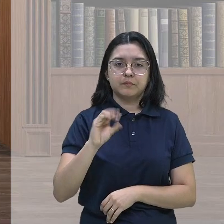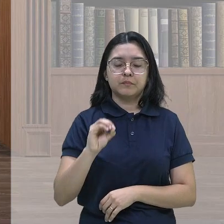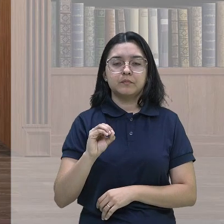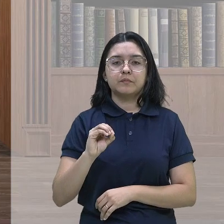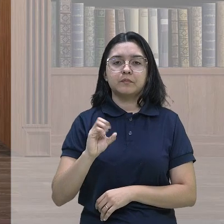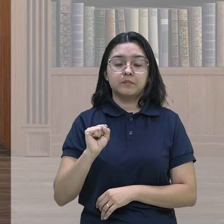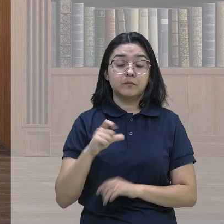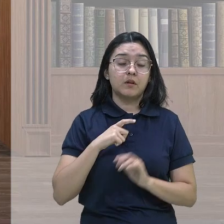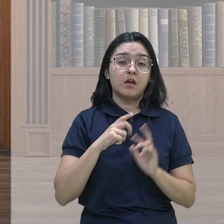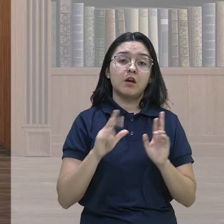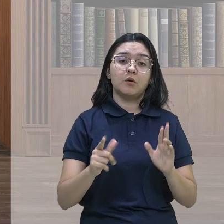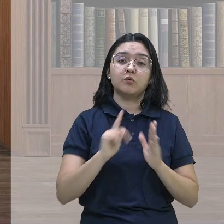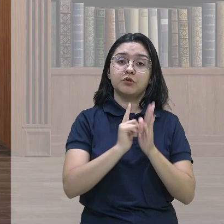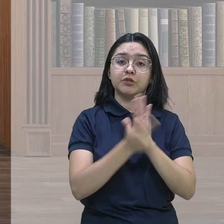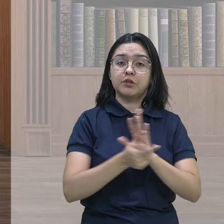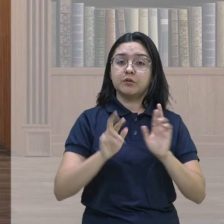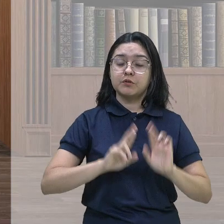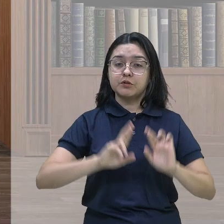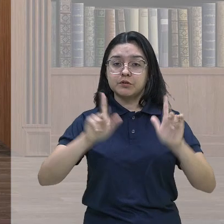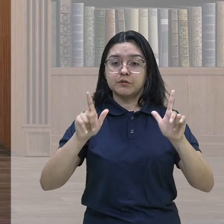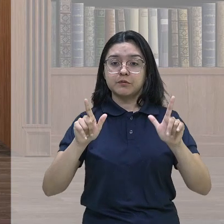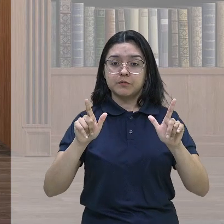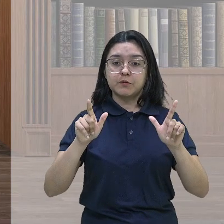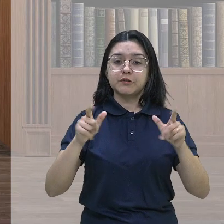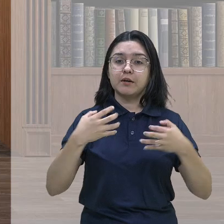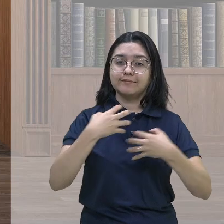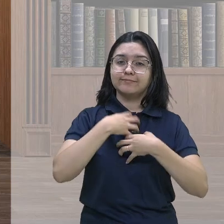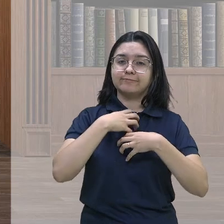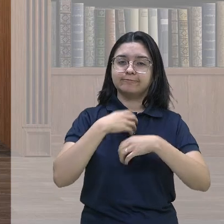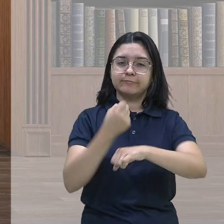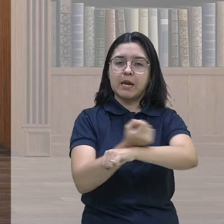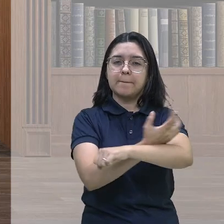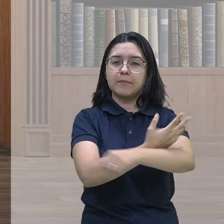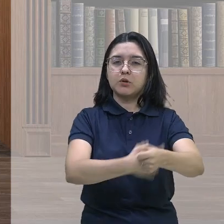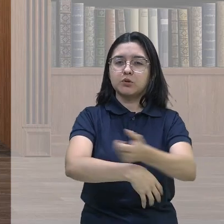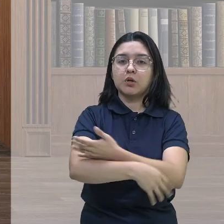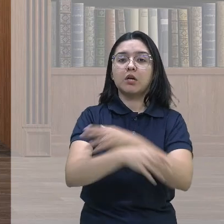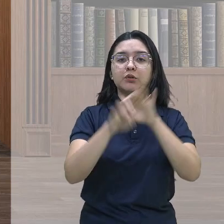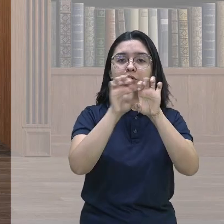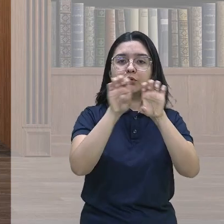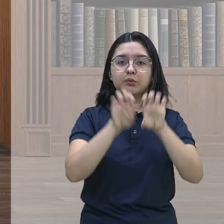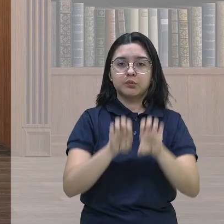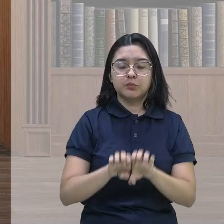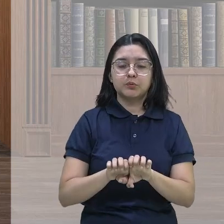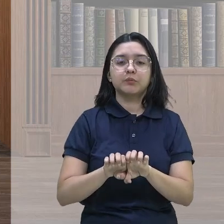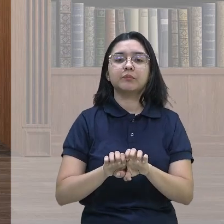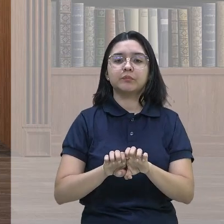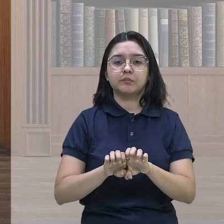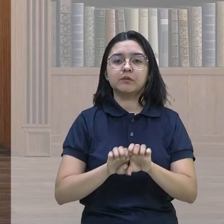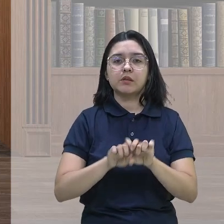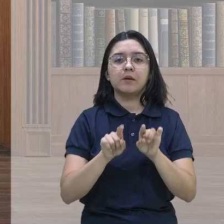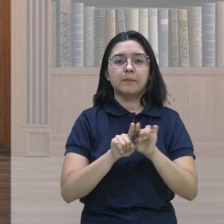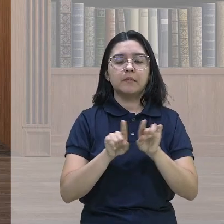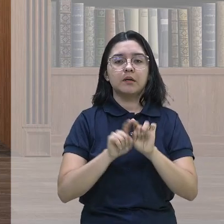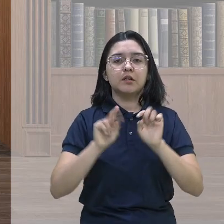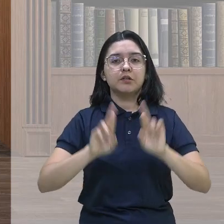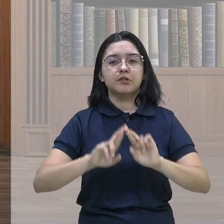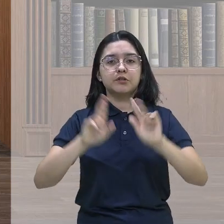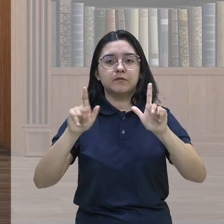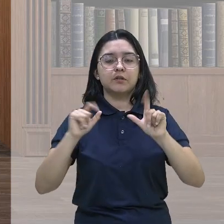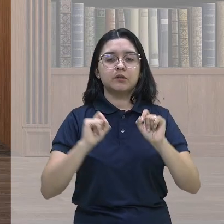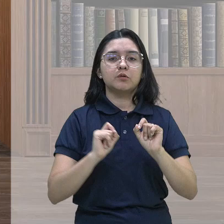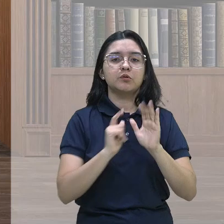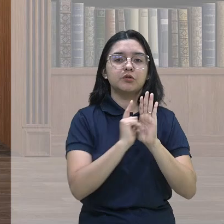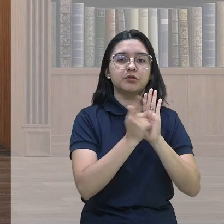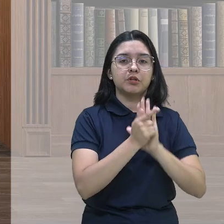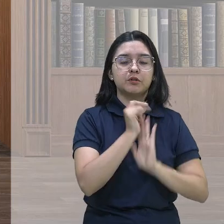diferente, ele já é um gênero mais emocional, né? A estrutura dele é bem diferente do gênero narrativo, como